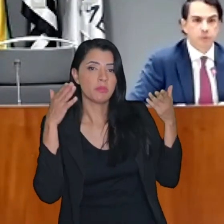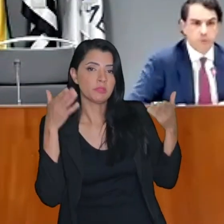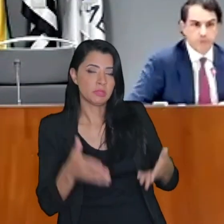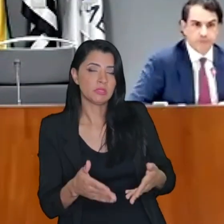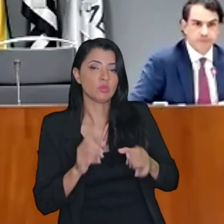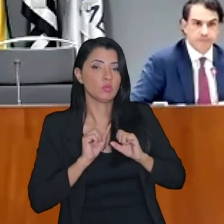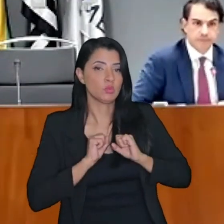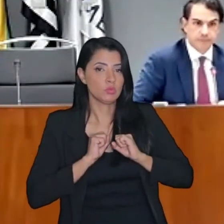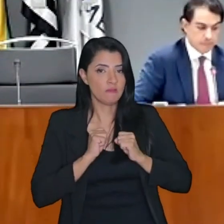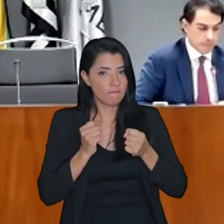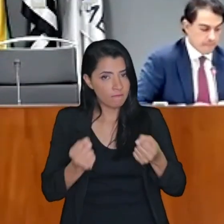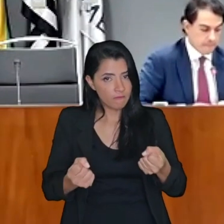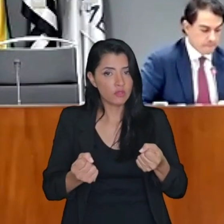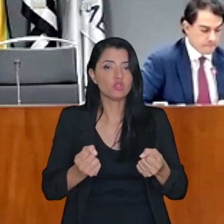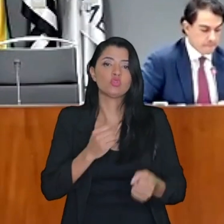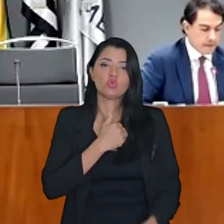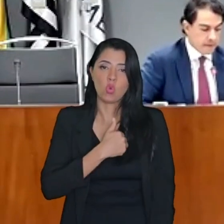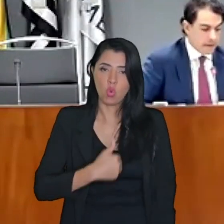defensor público.